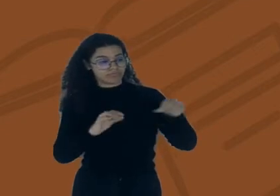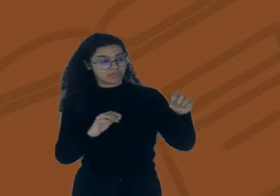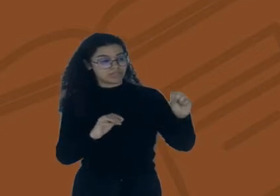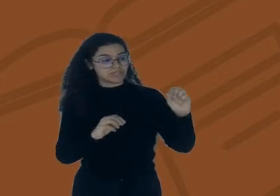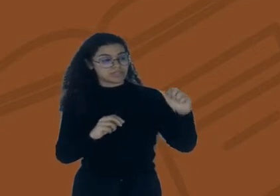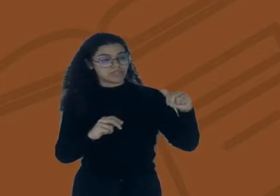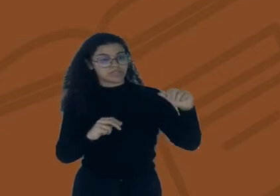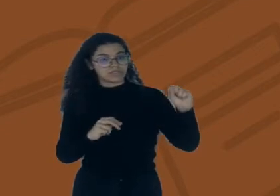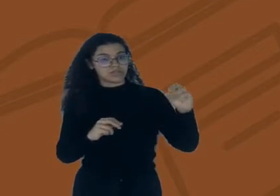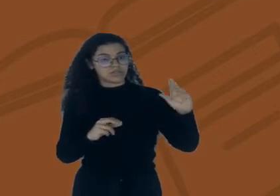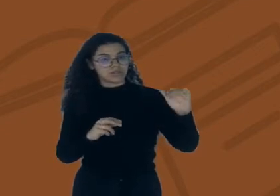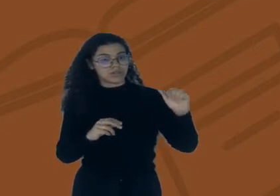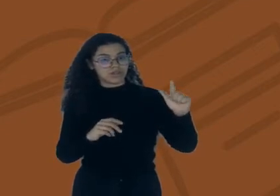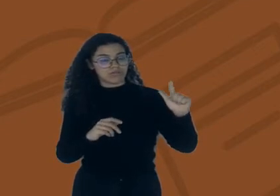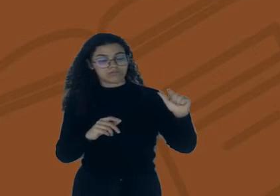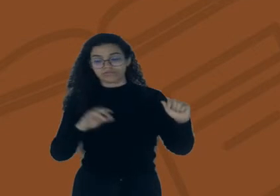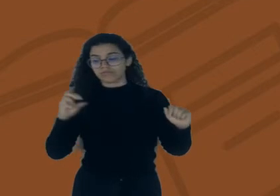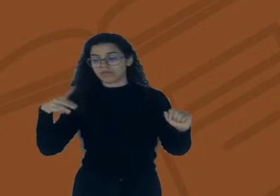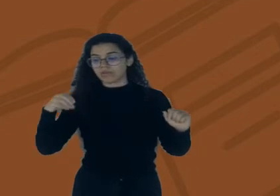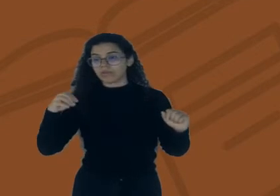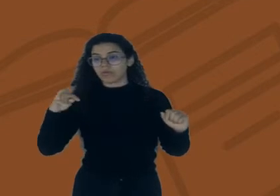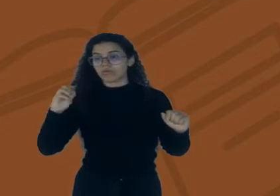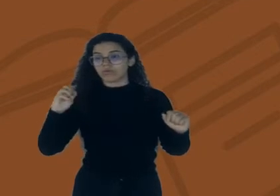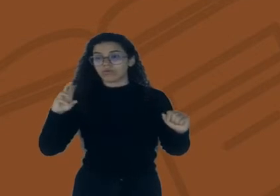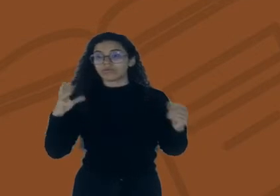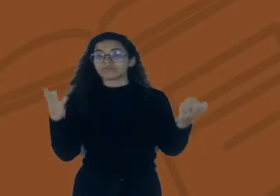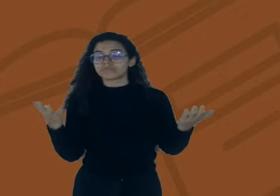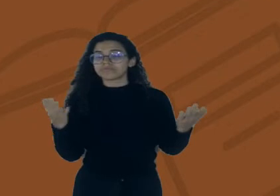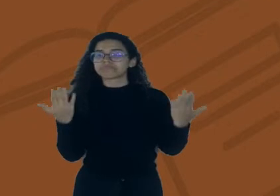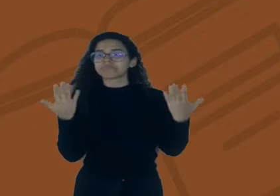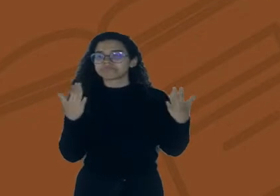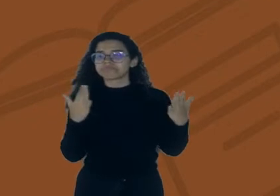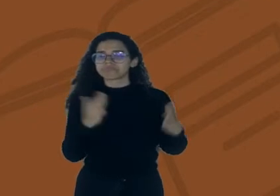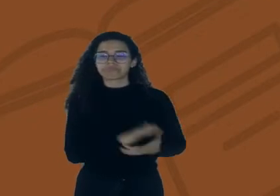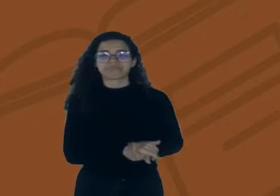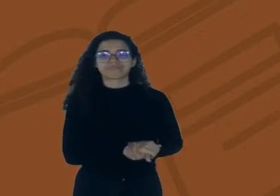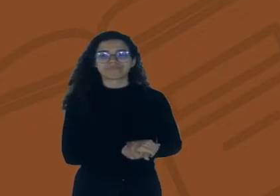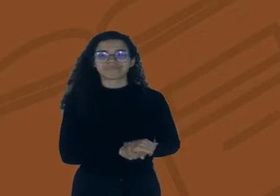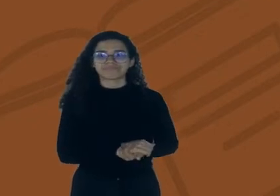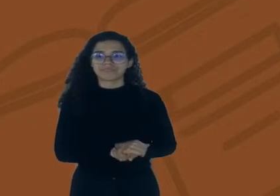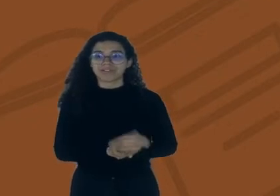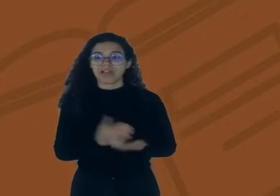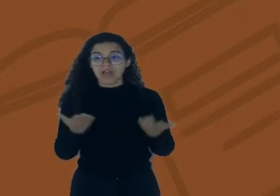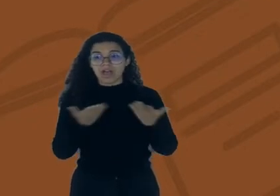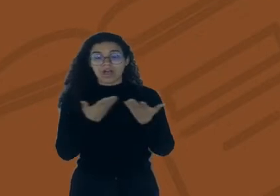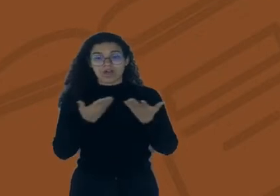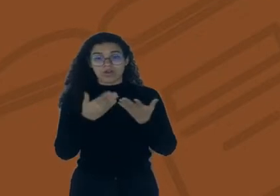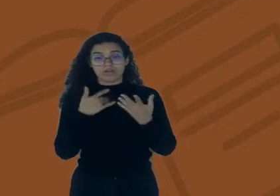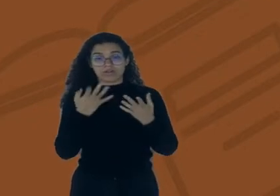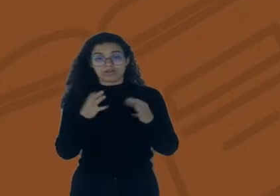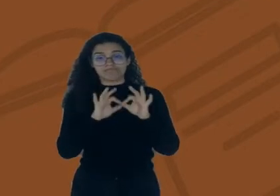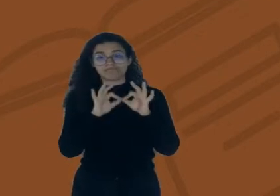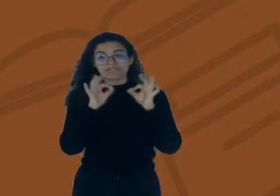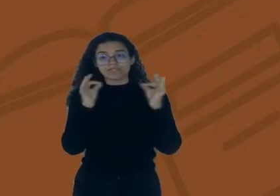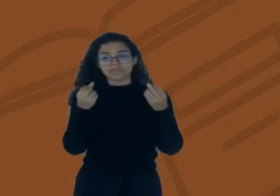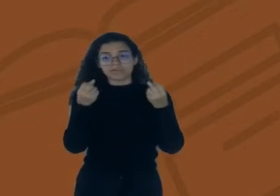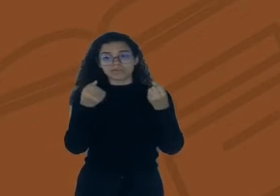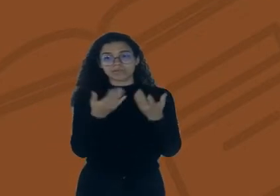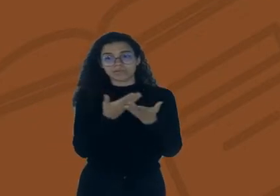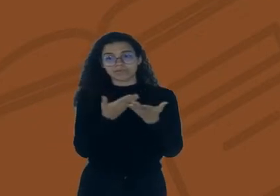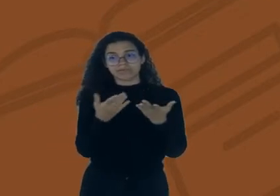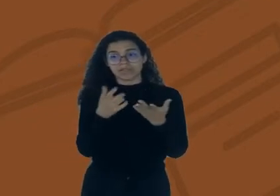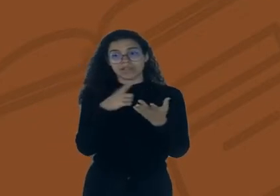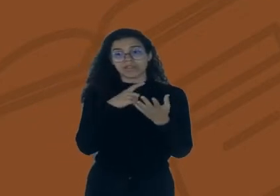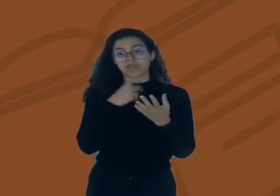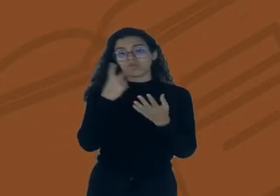os neurônios motores. Muito bem, professor. Agora, só para simplificar para vocês, o sistema nervoso é formado por